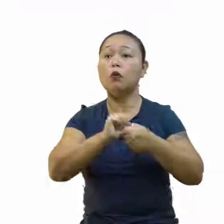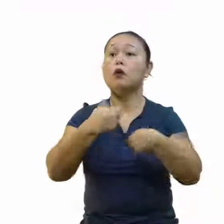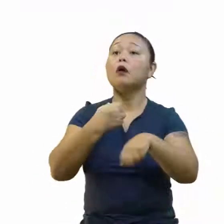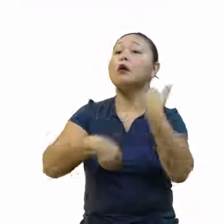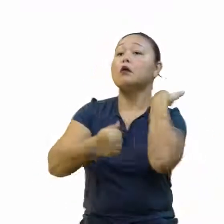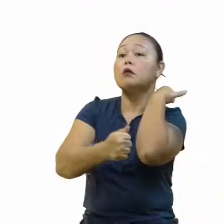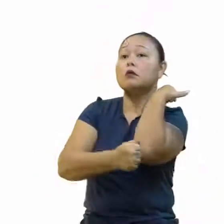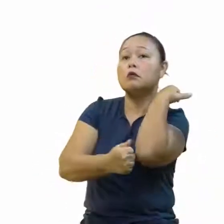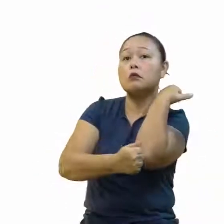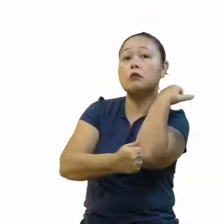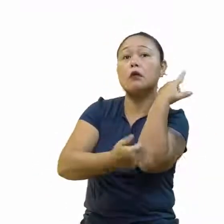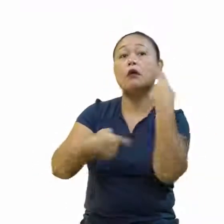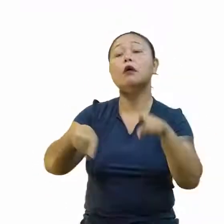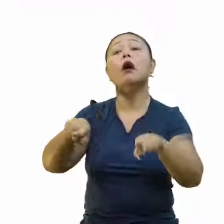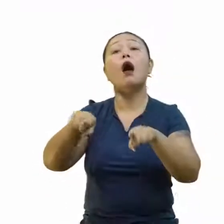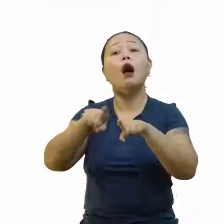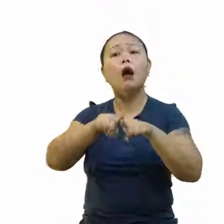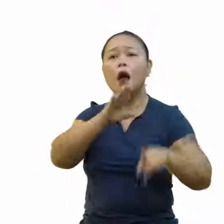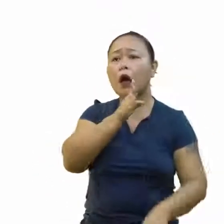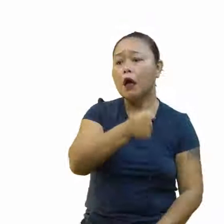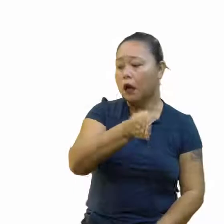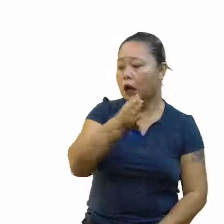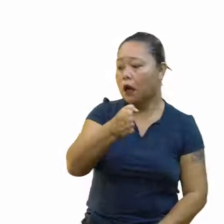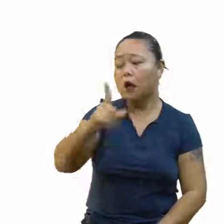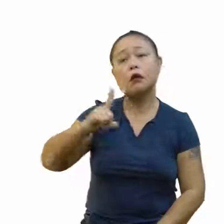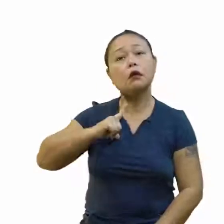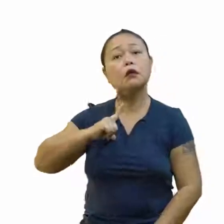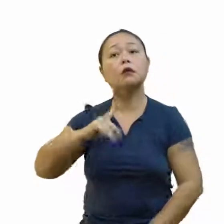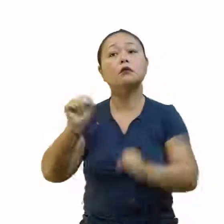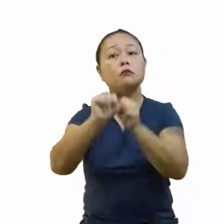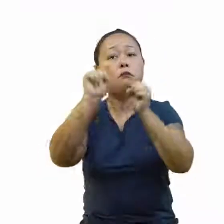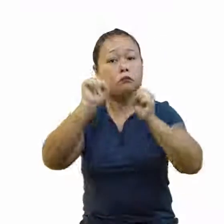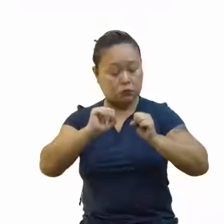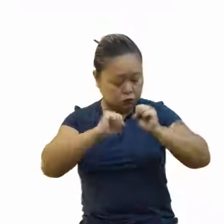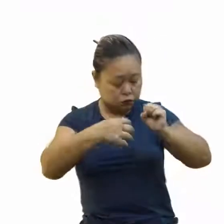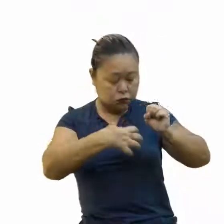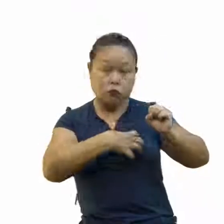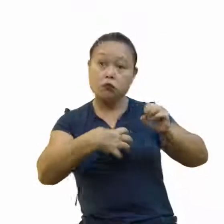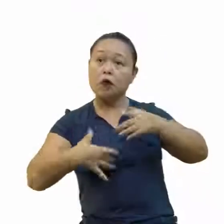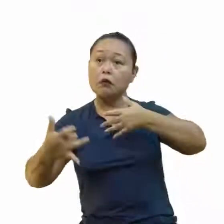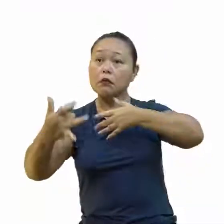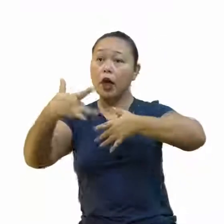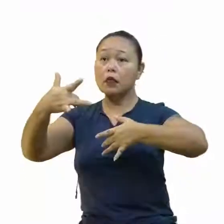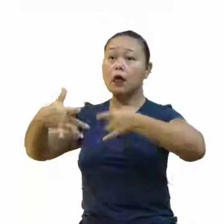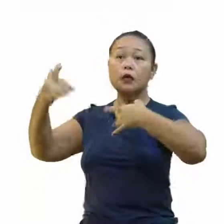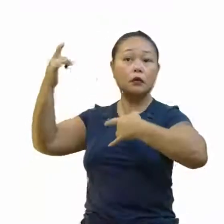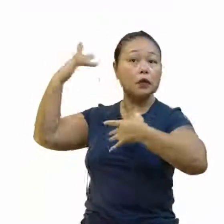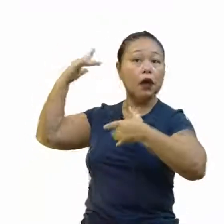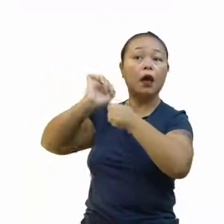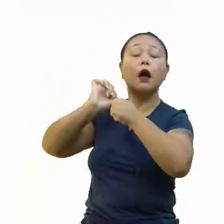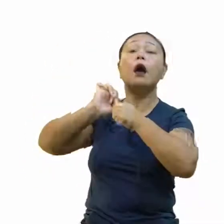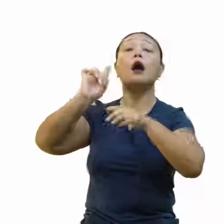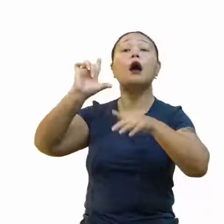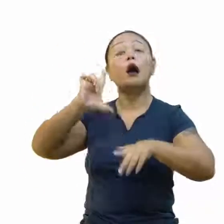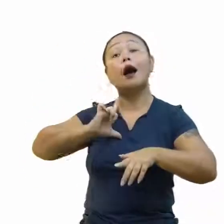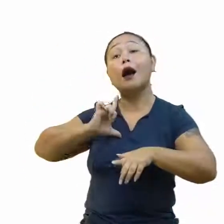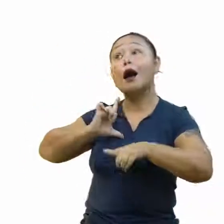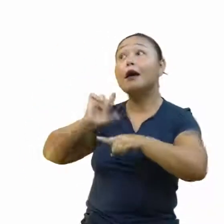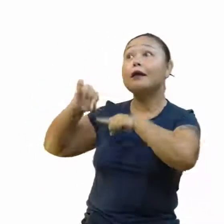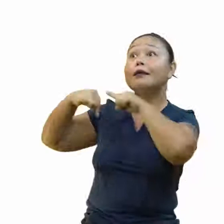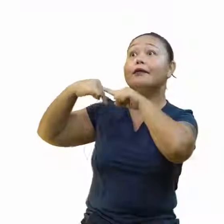E aí, conforme cada sistema desse que ela vai afetando, a gente tem aí as